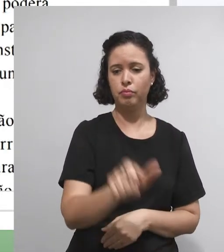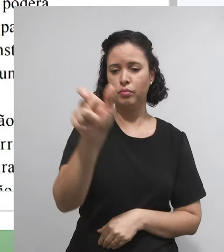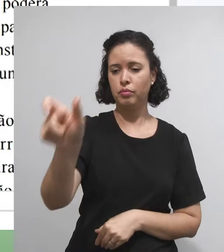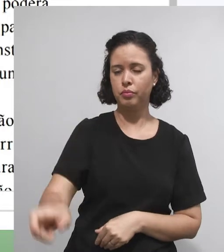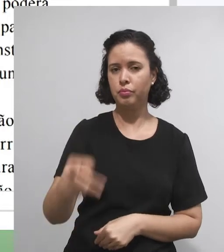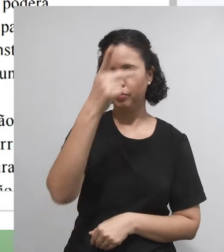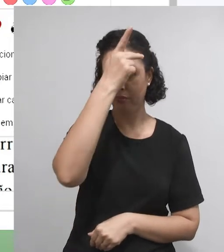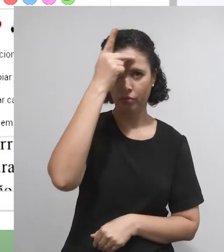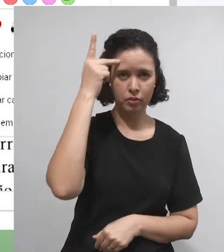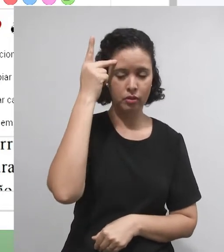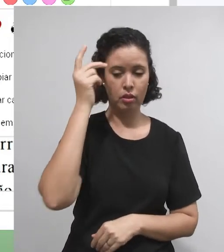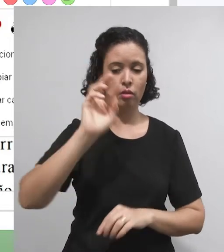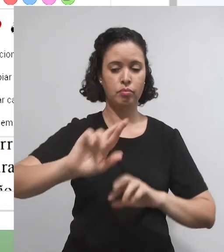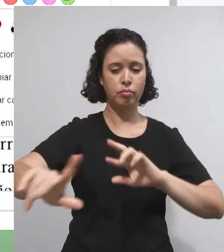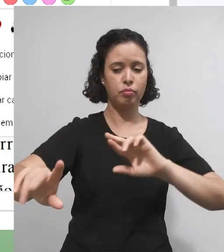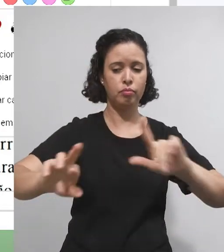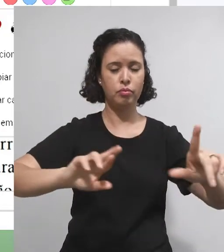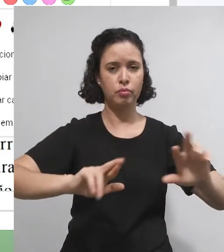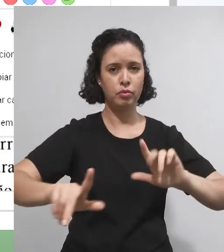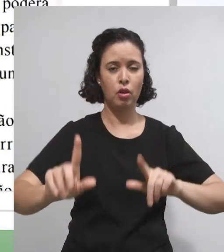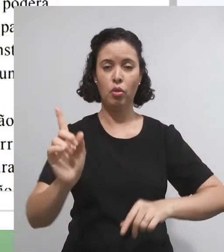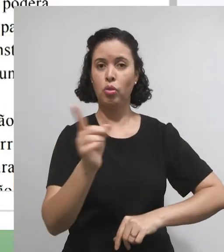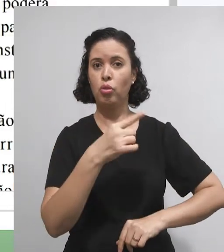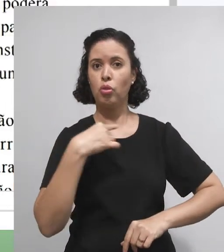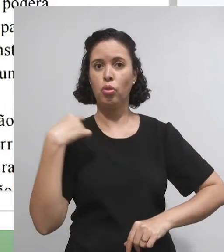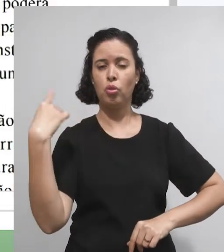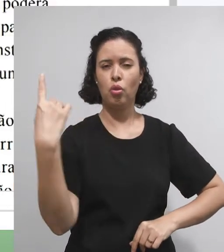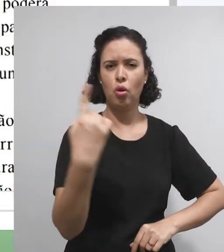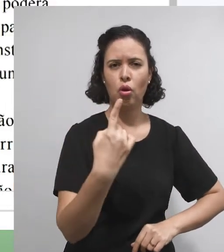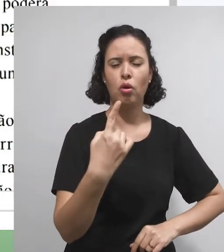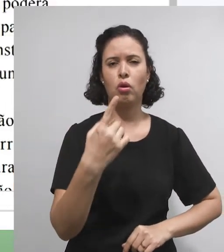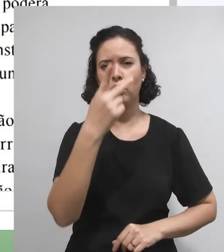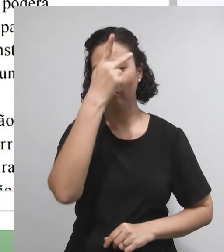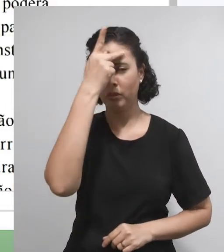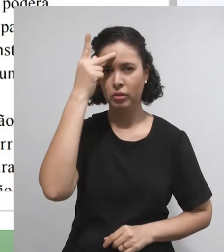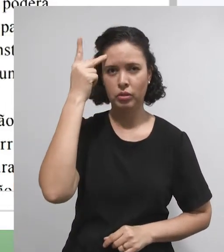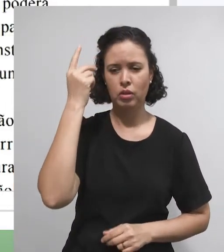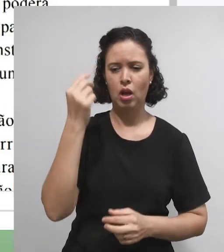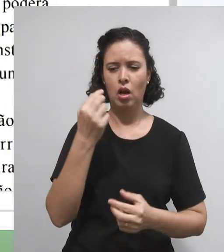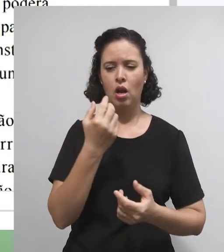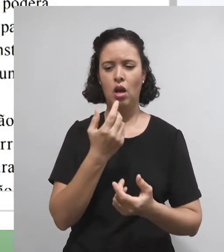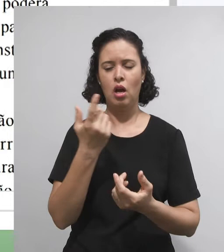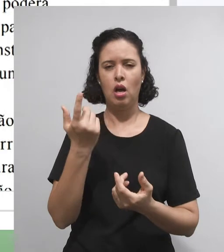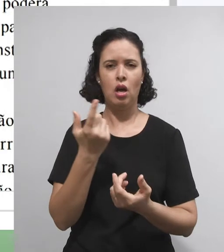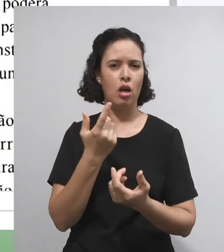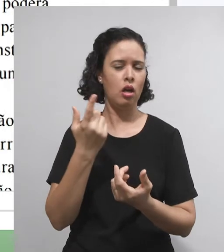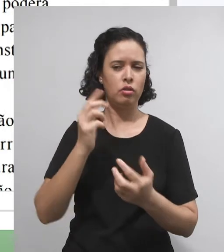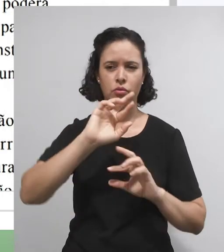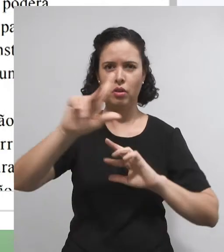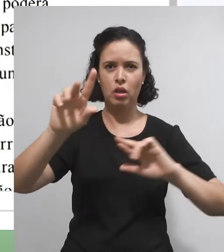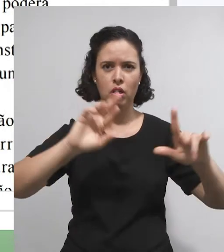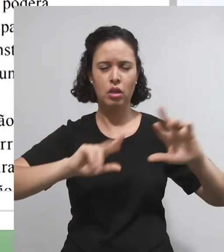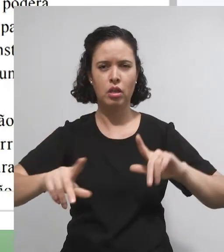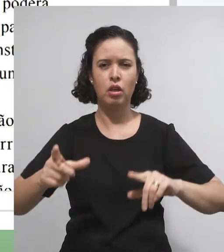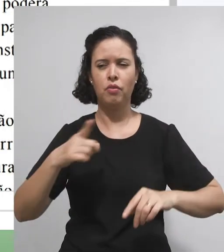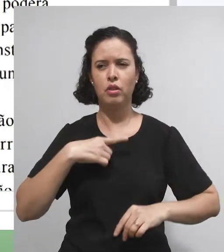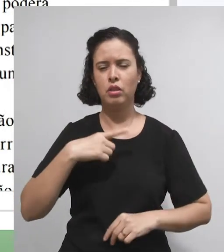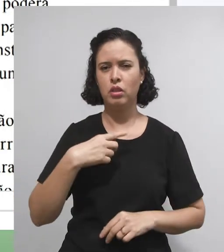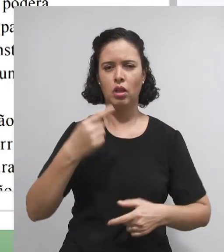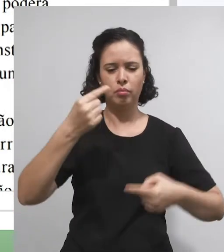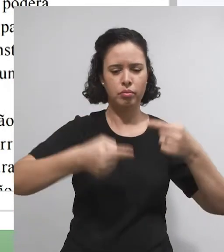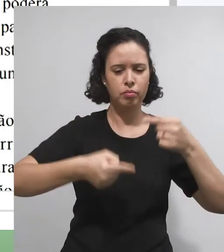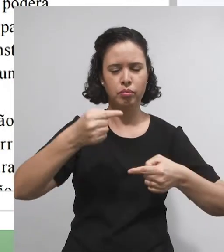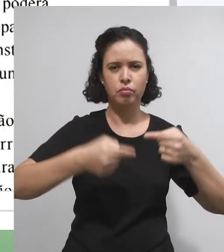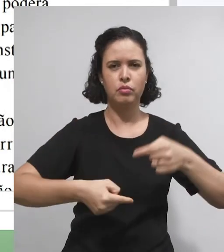nas diferenças. Então, somos seres multiculturais, vai vir toda a discussão